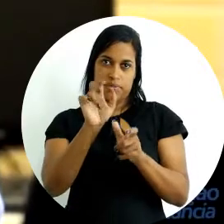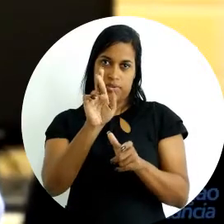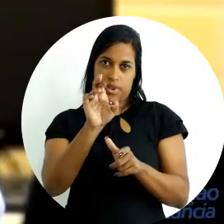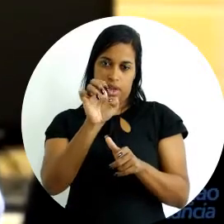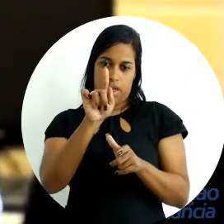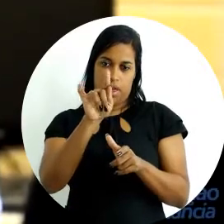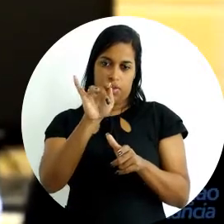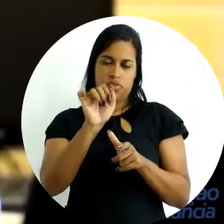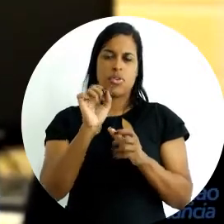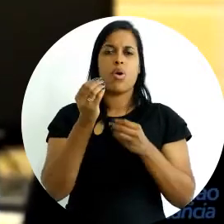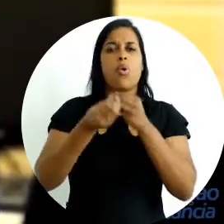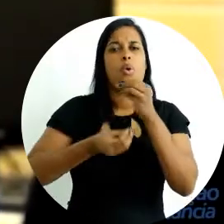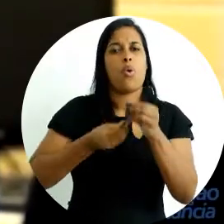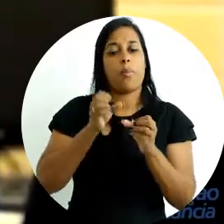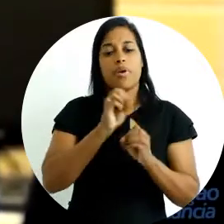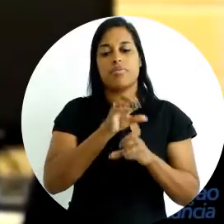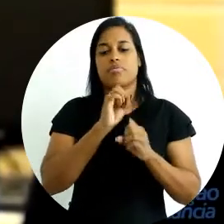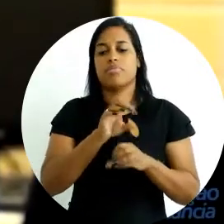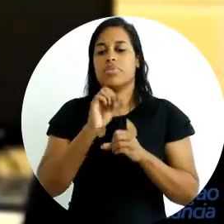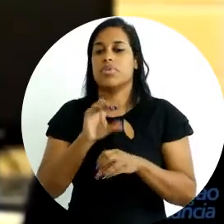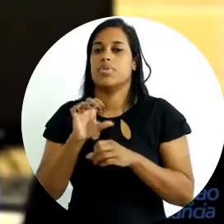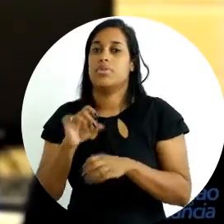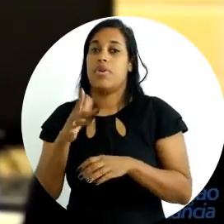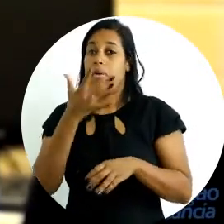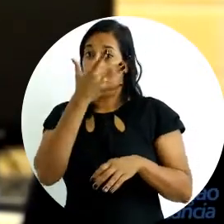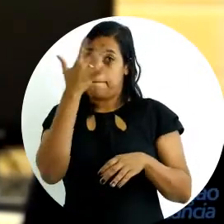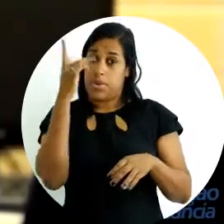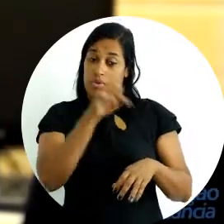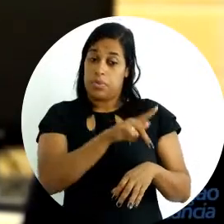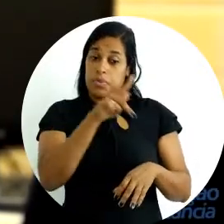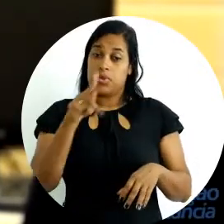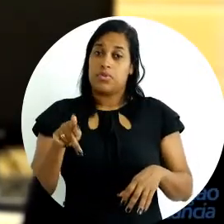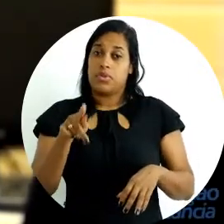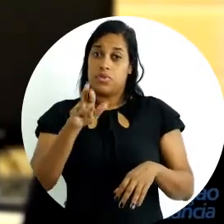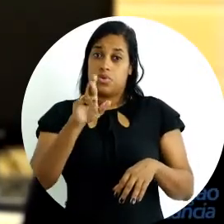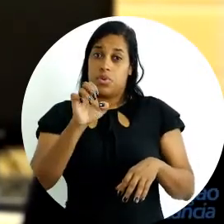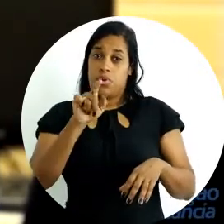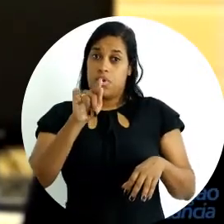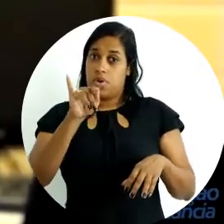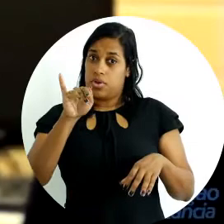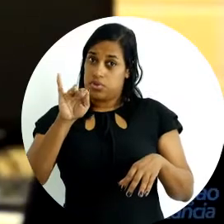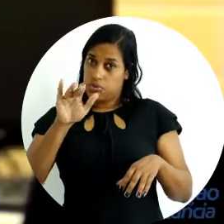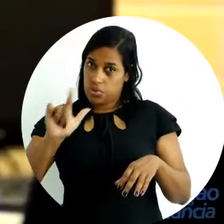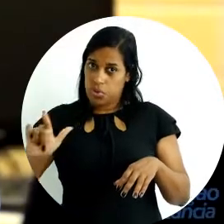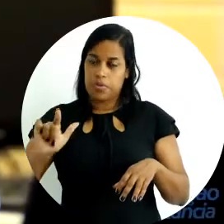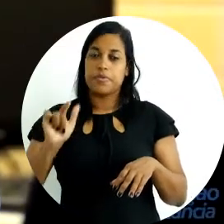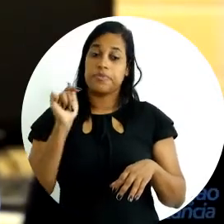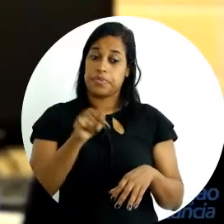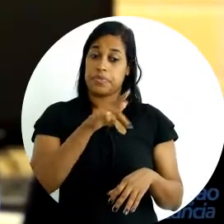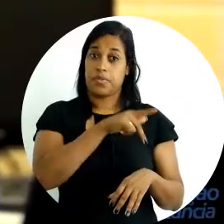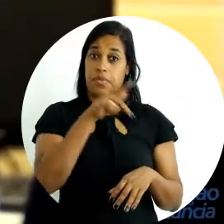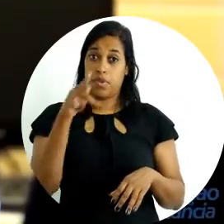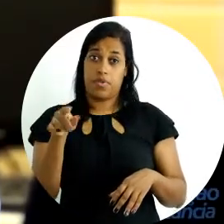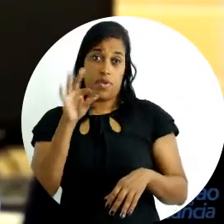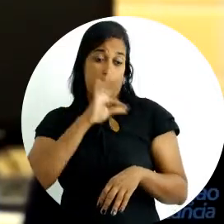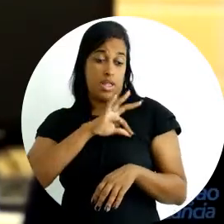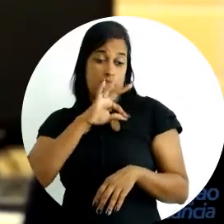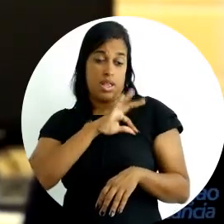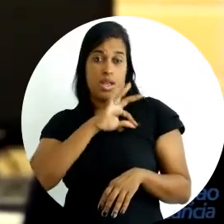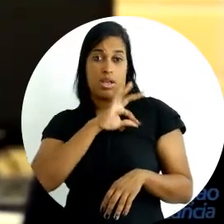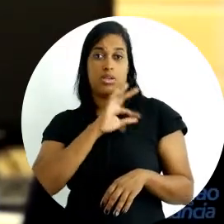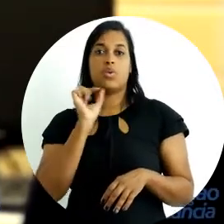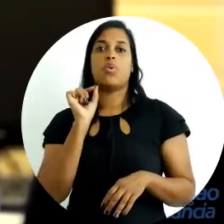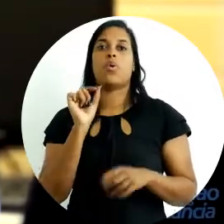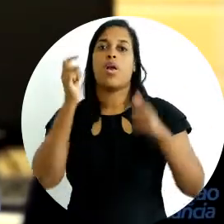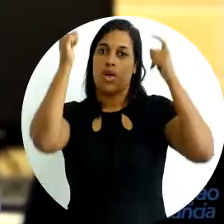aulas régias, elas eram ministradas por um professor régio. Esses professores eram